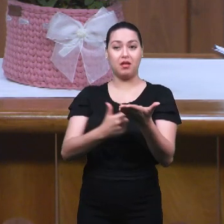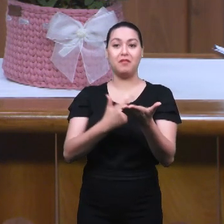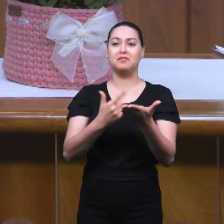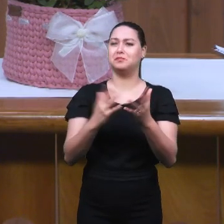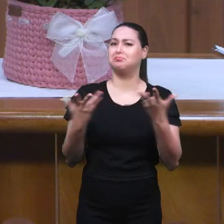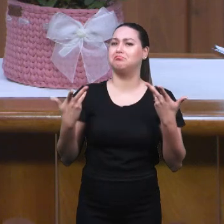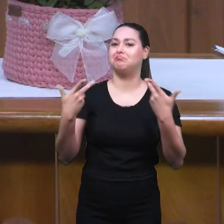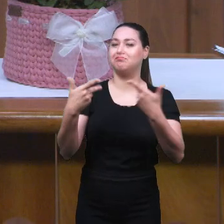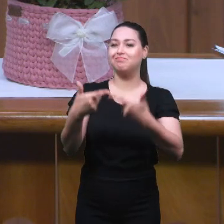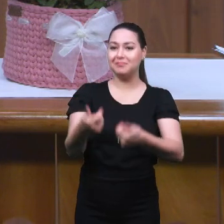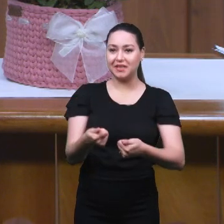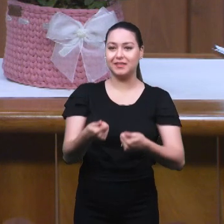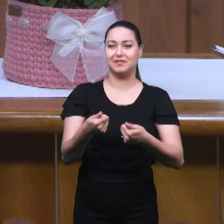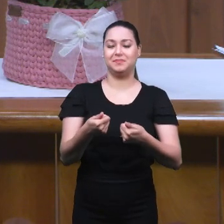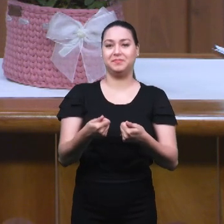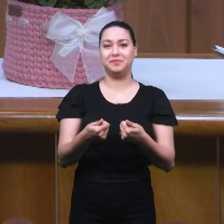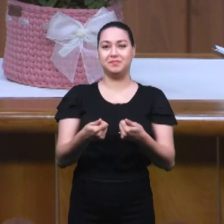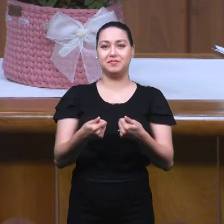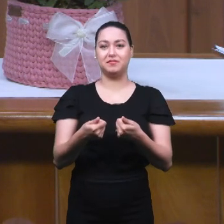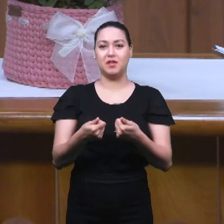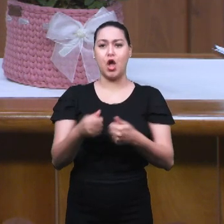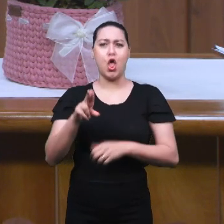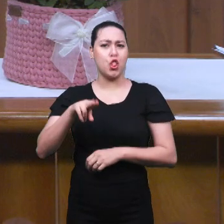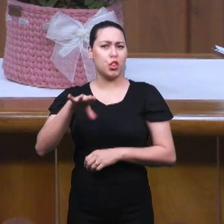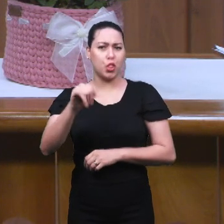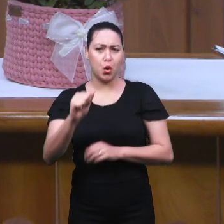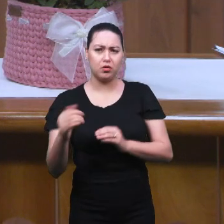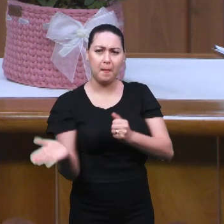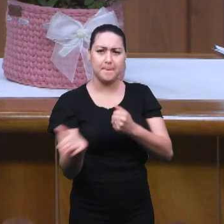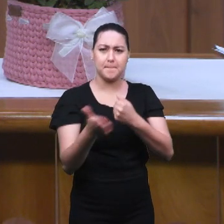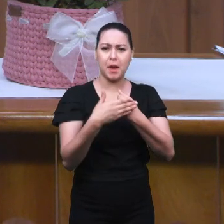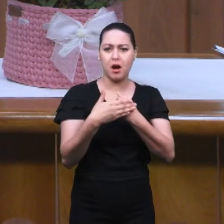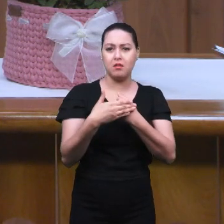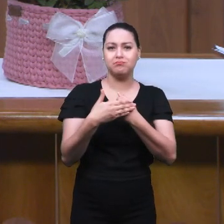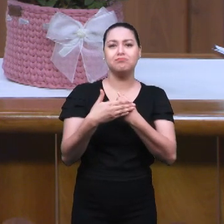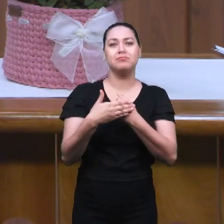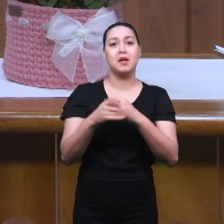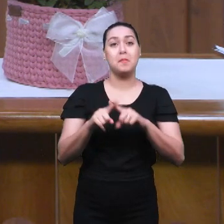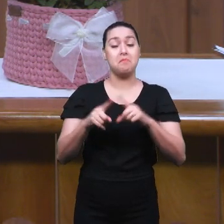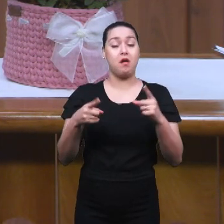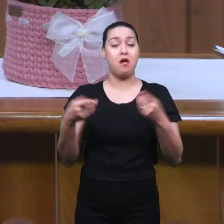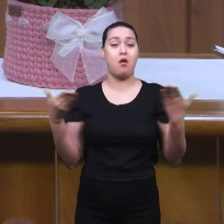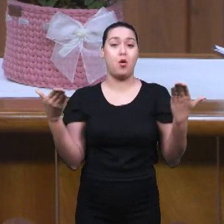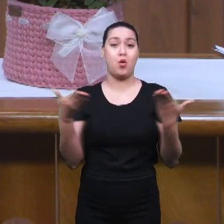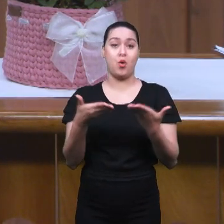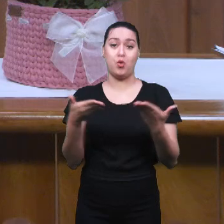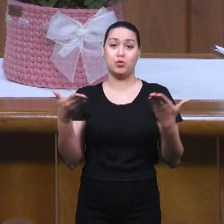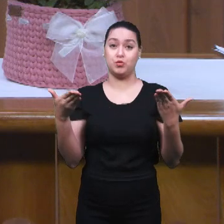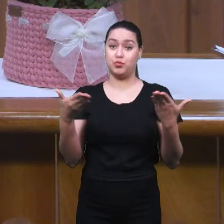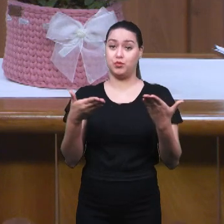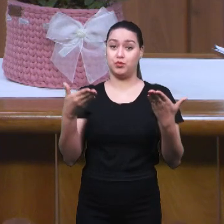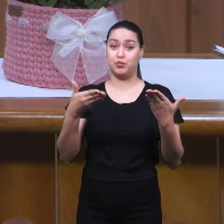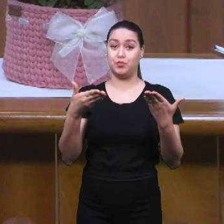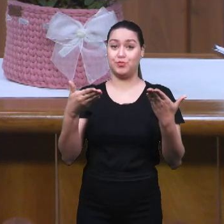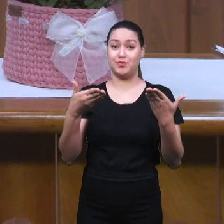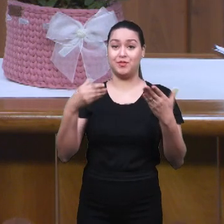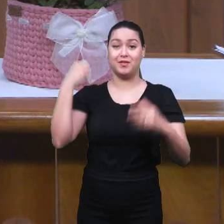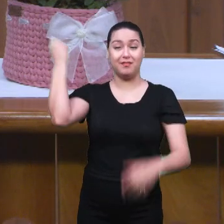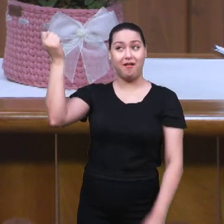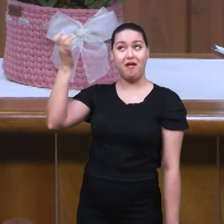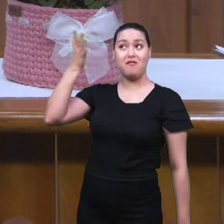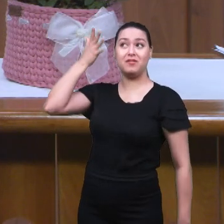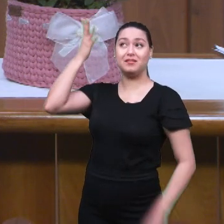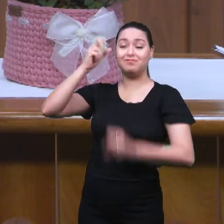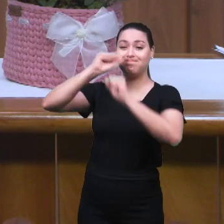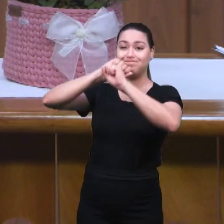maravilhoso, que nunca esteve oculto, mas que hoje se revela de forma mais clara